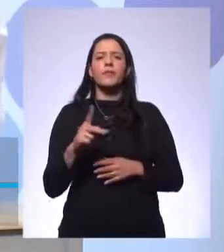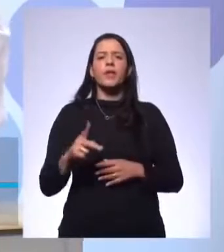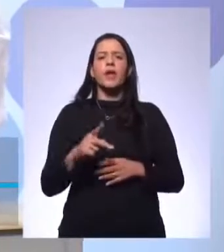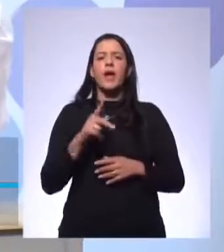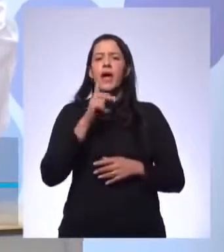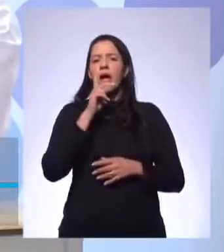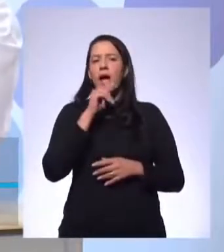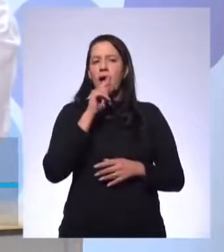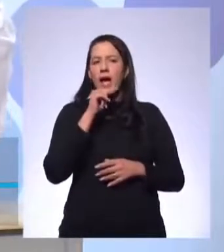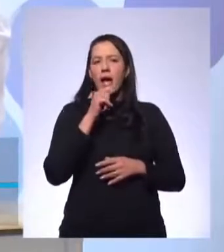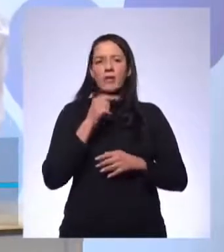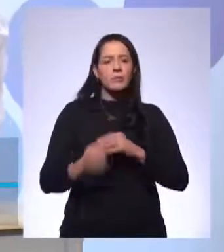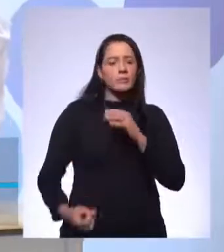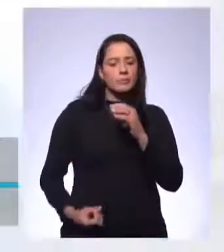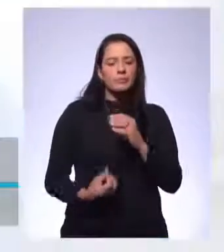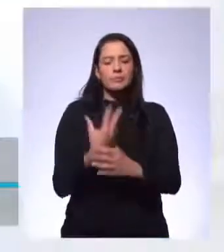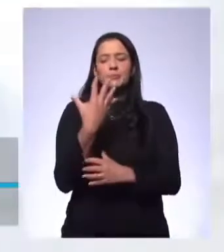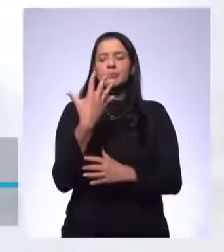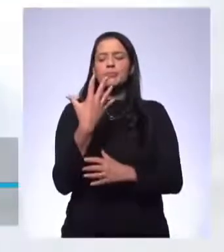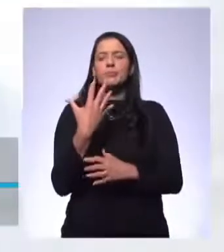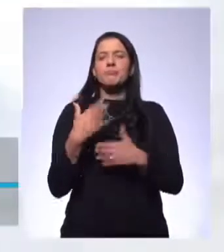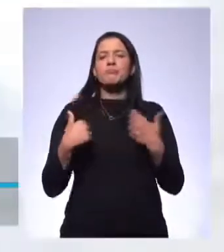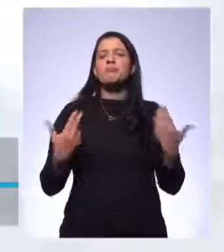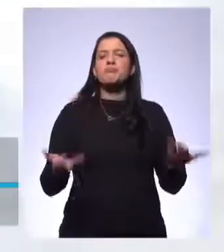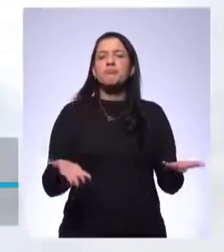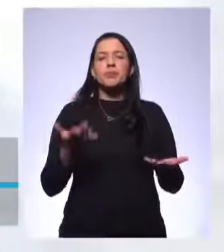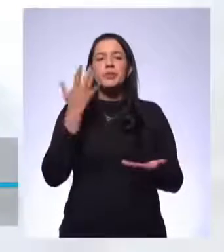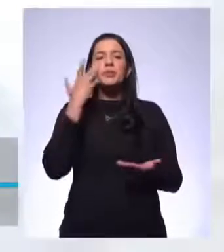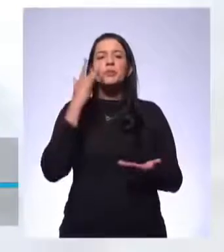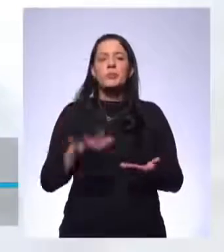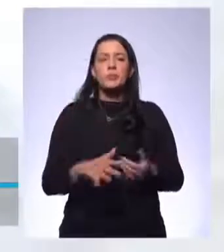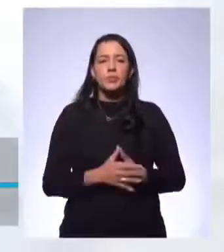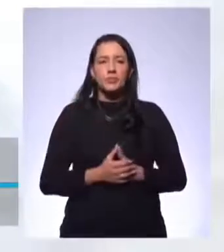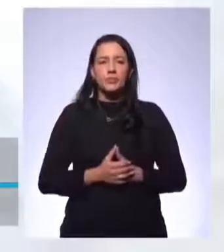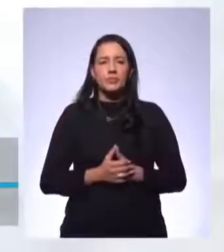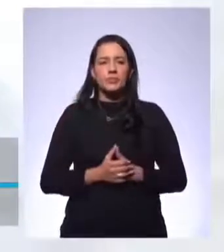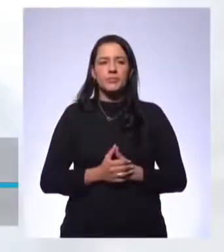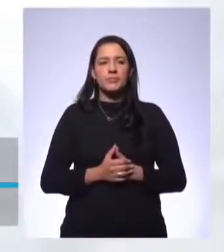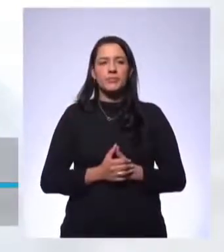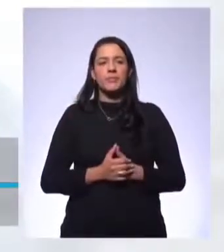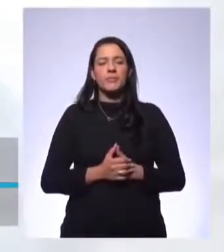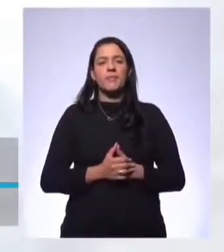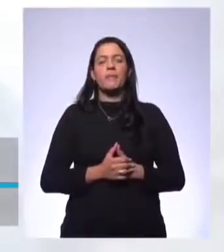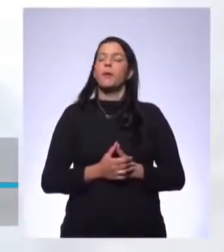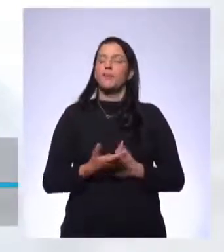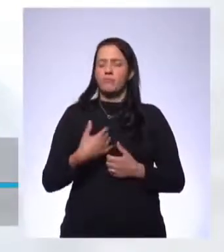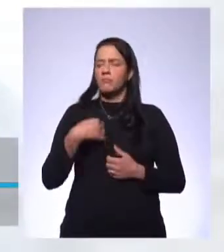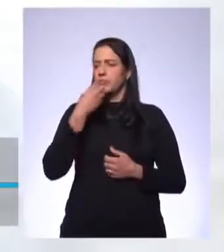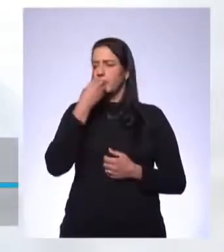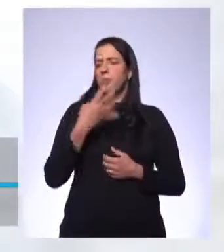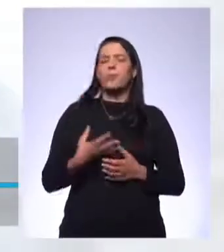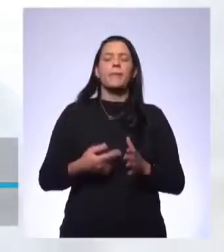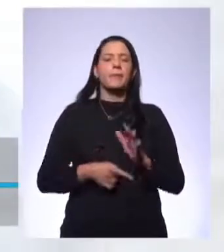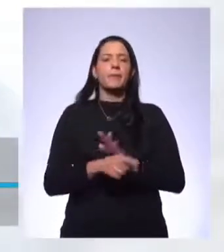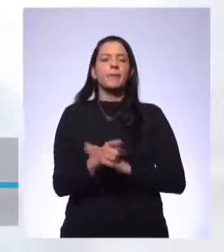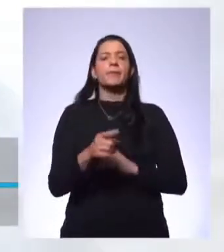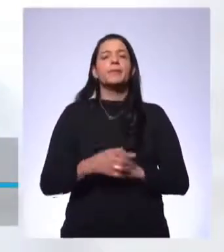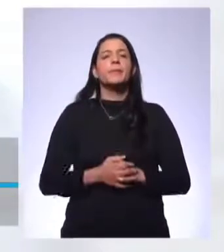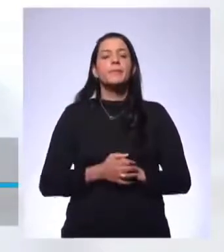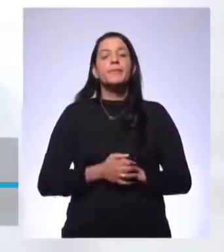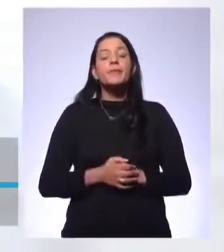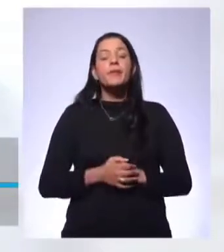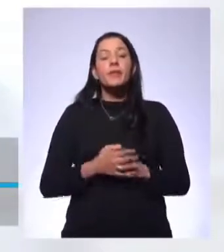existe? Desde quando a água existe? Você fez uma pergunta sensacional. E aí a gente tem o quê? A gente